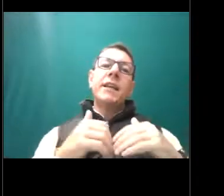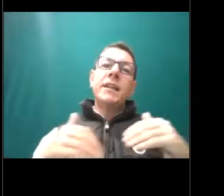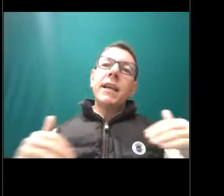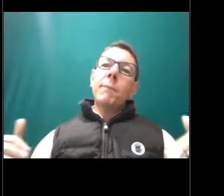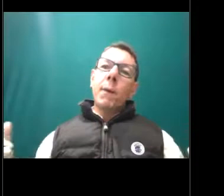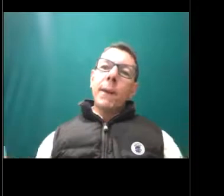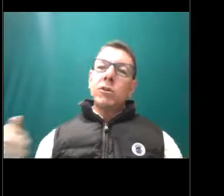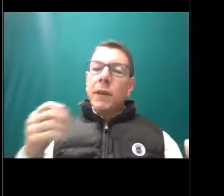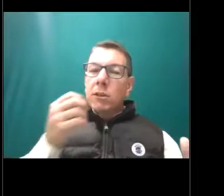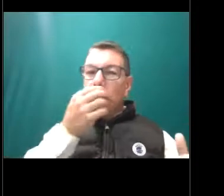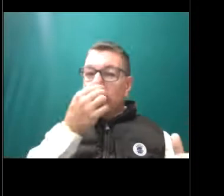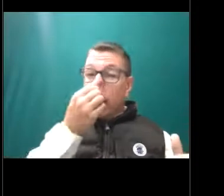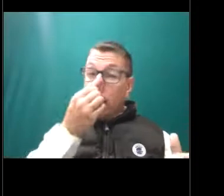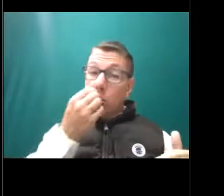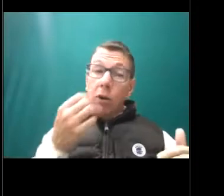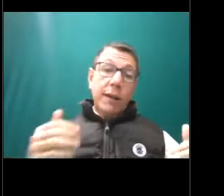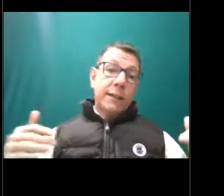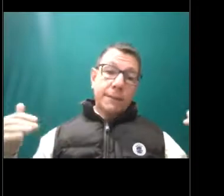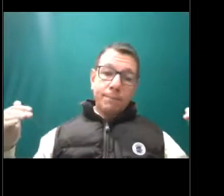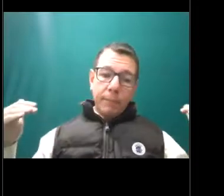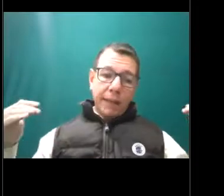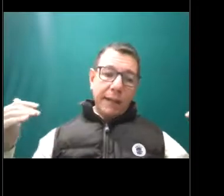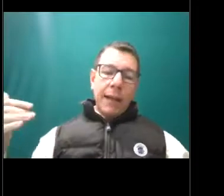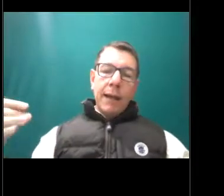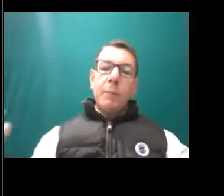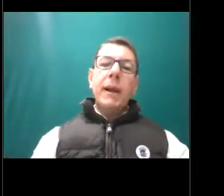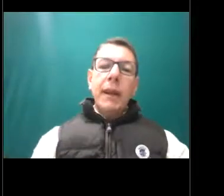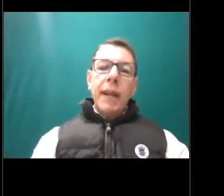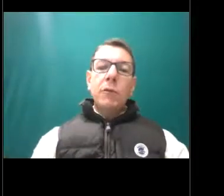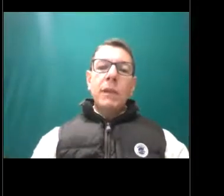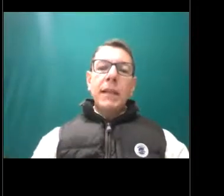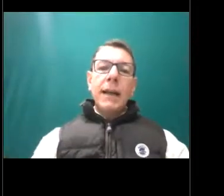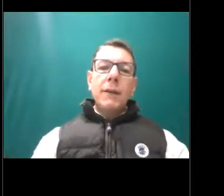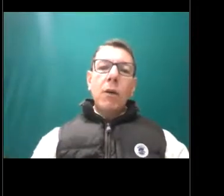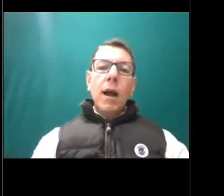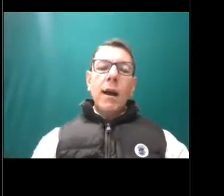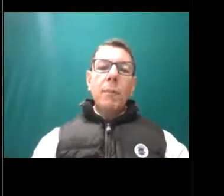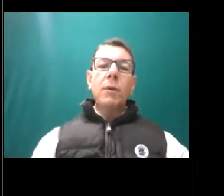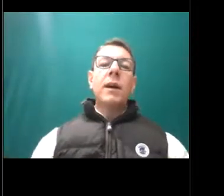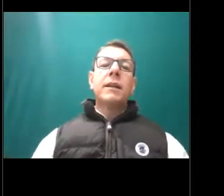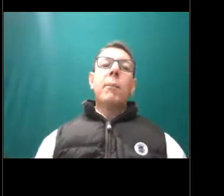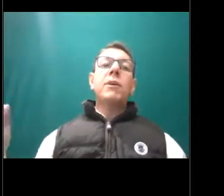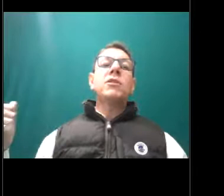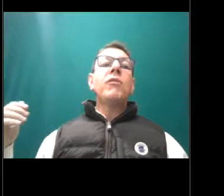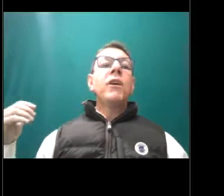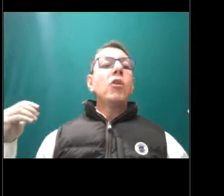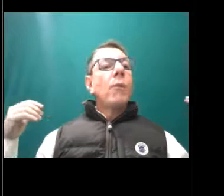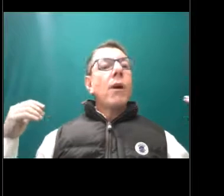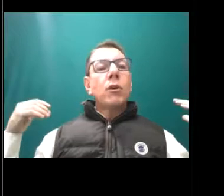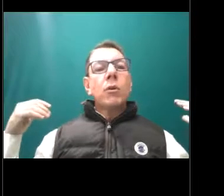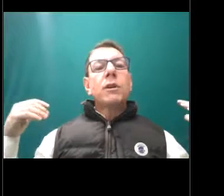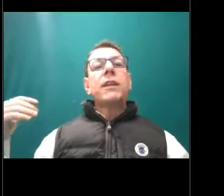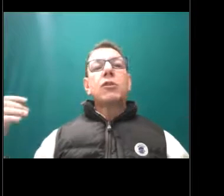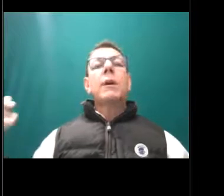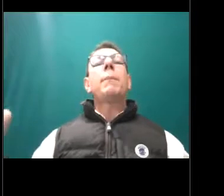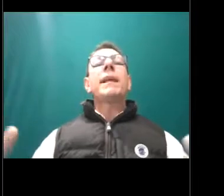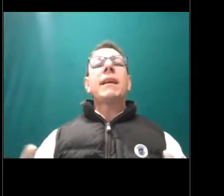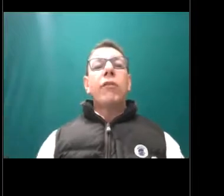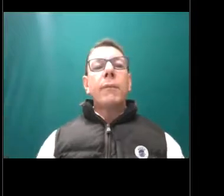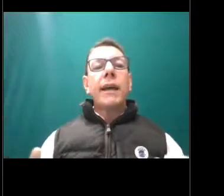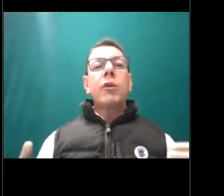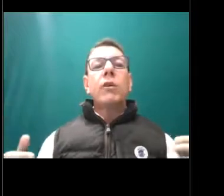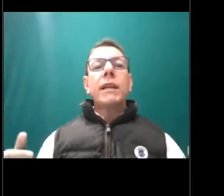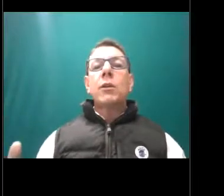ceifa, deixa aí por mais ou menos umas 3 horas, perdendo umidade no campo. Depois eu venho com uma automotriz,